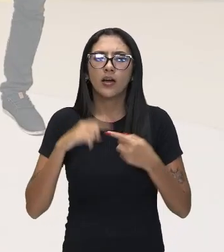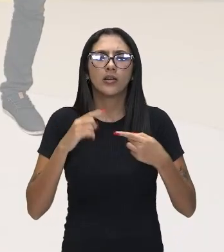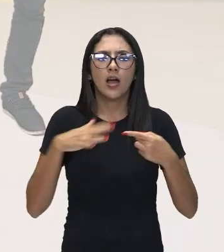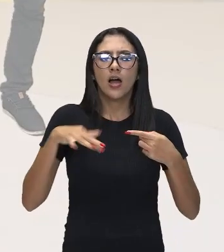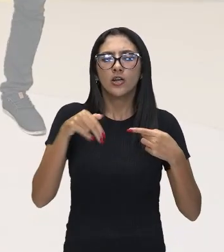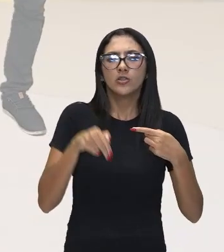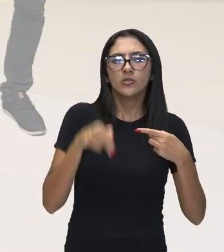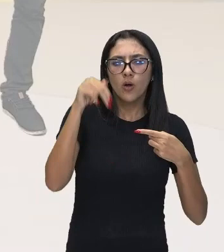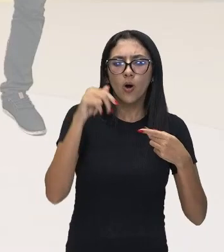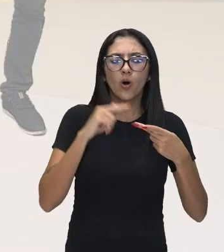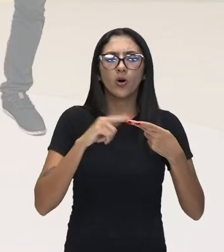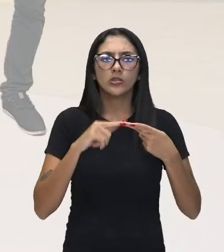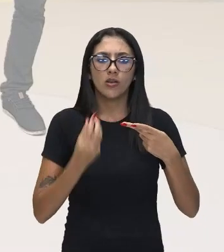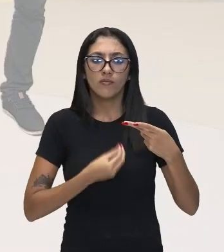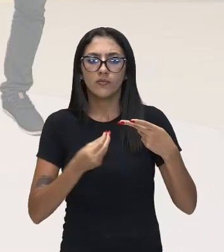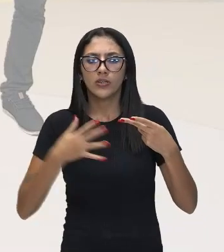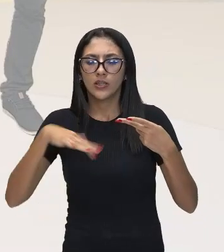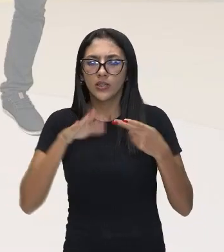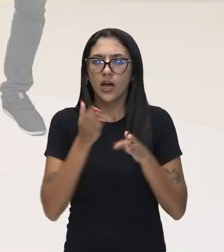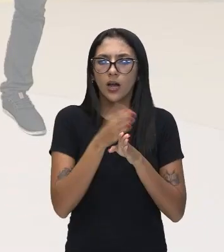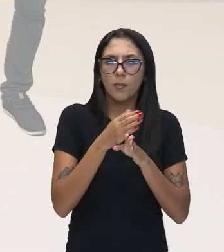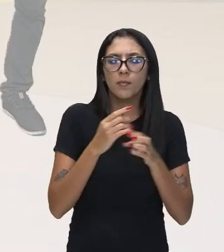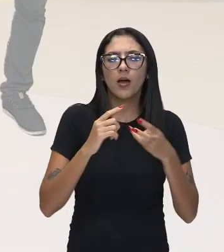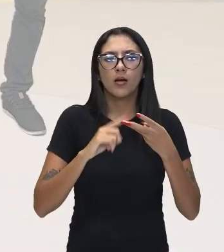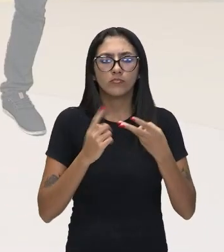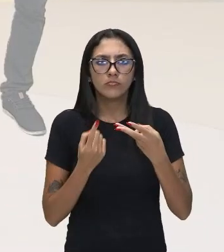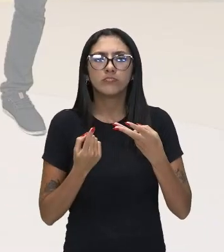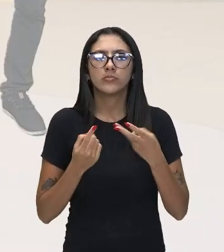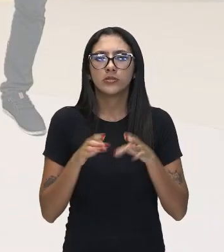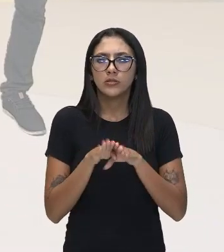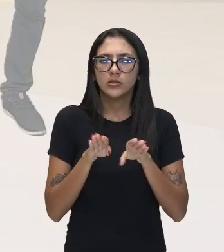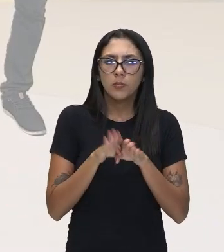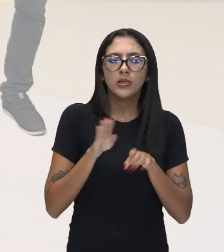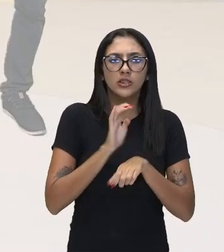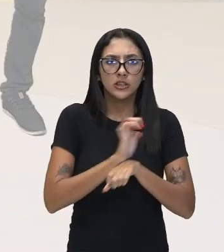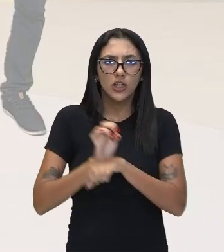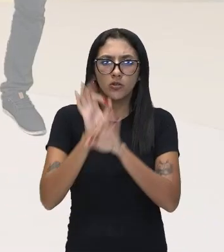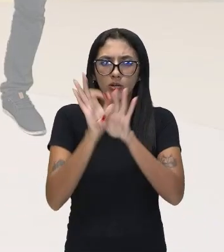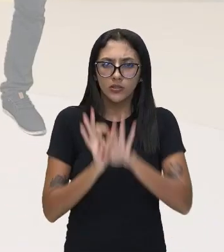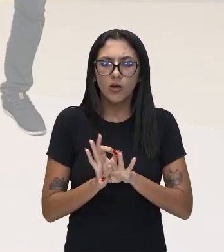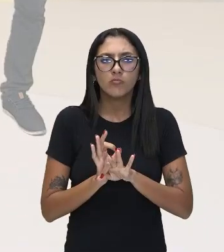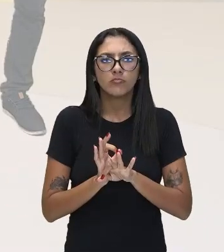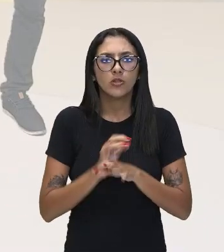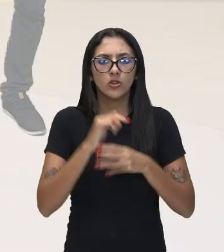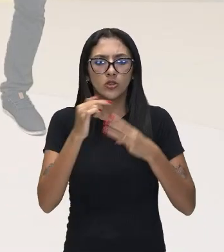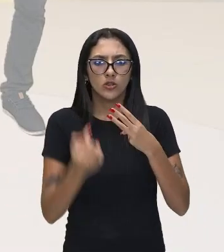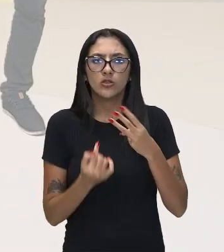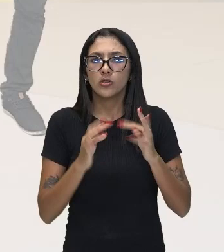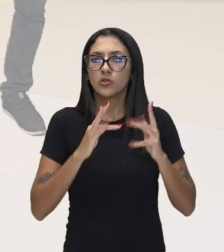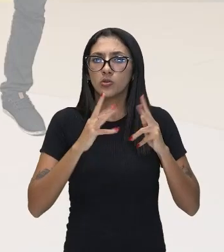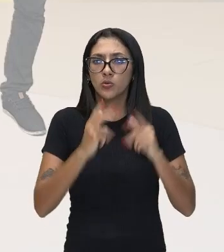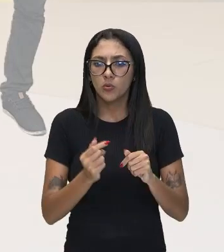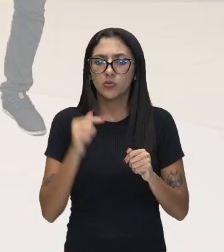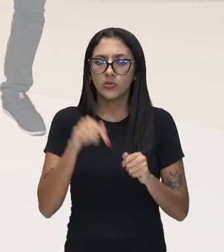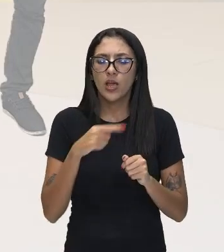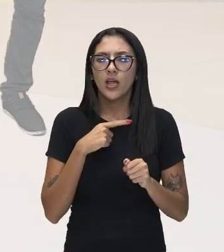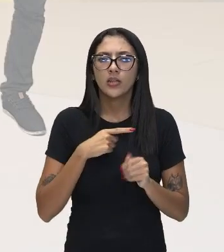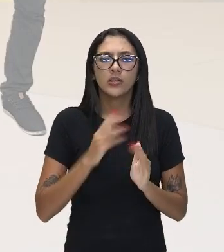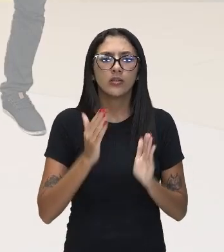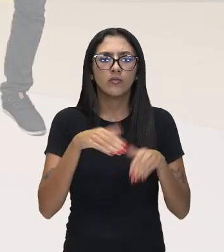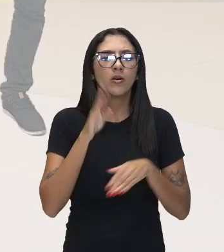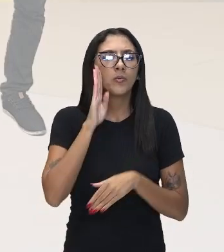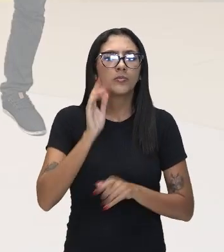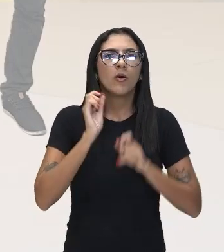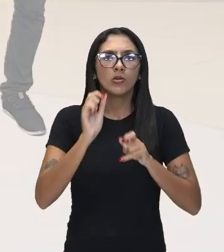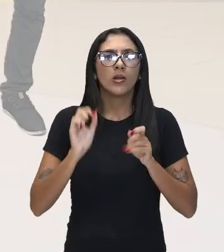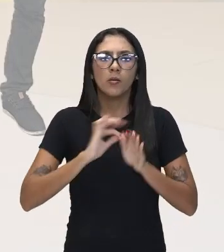bioma amazônico e Pan-Amazônia, todas elas têm como pano de fundo, como área de interseção, a Amazônia enquanto bioma, enquanto floresta.